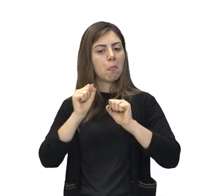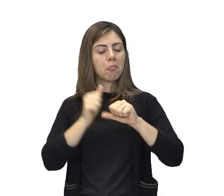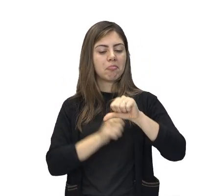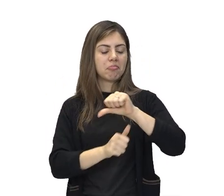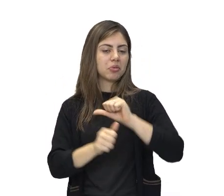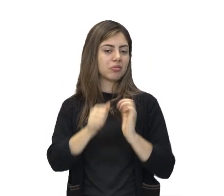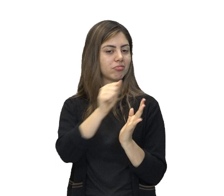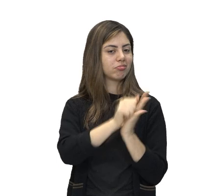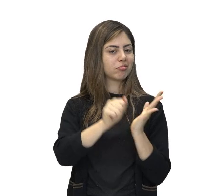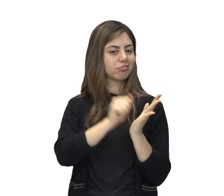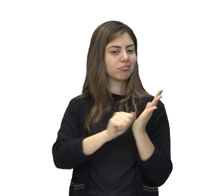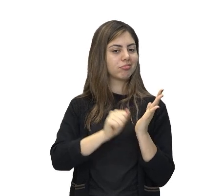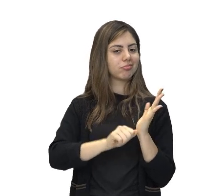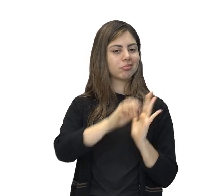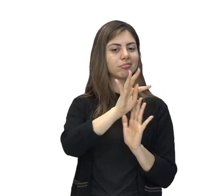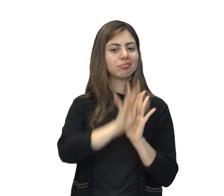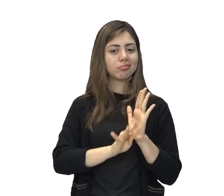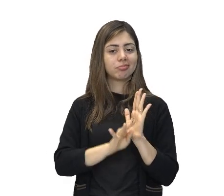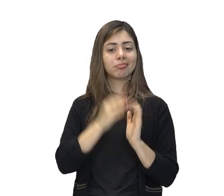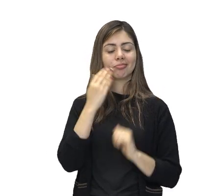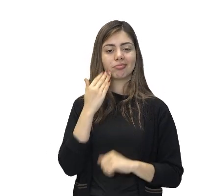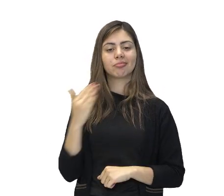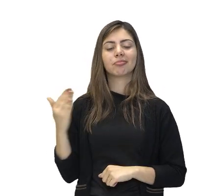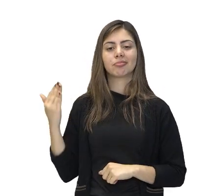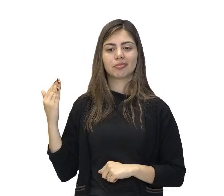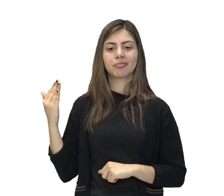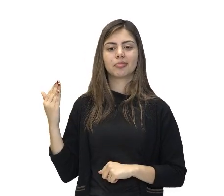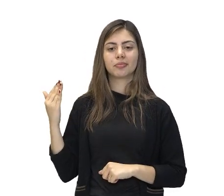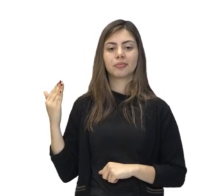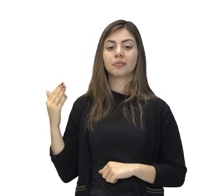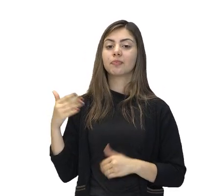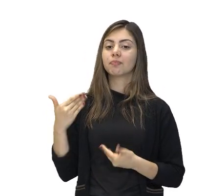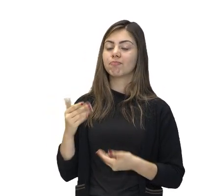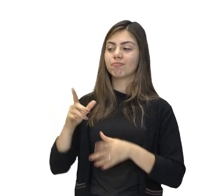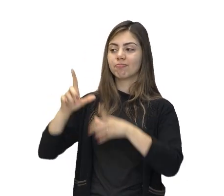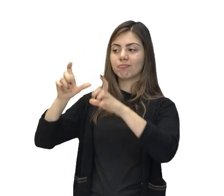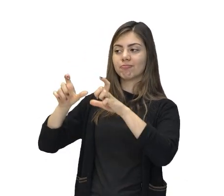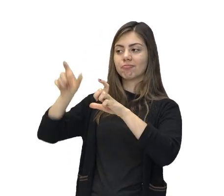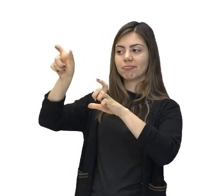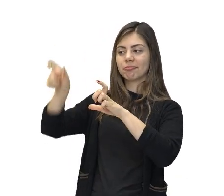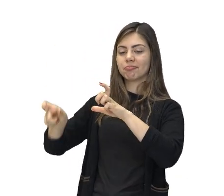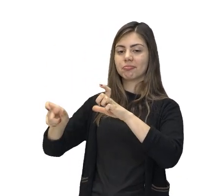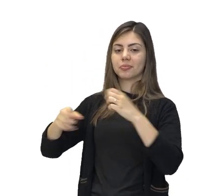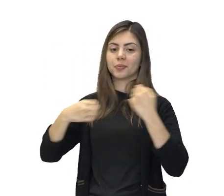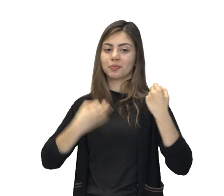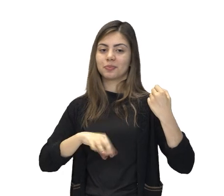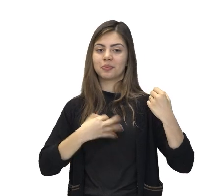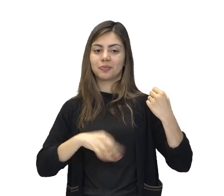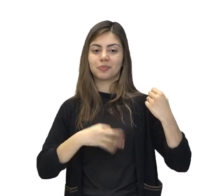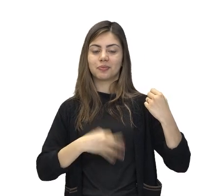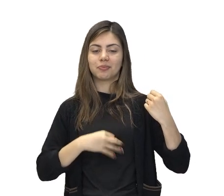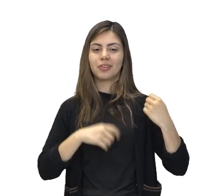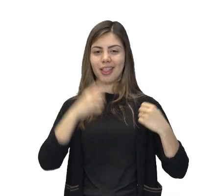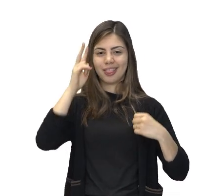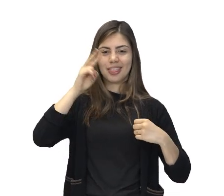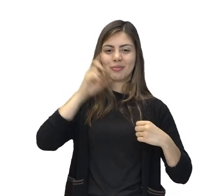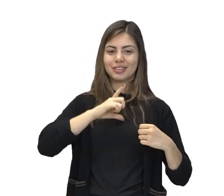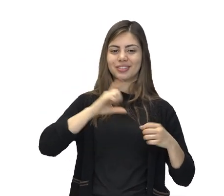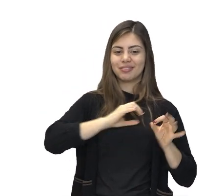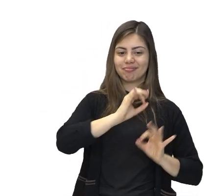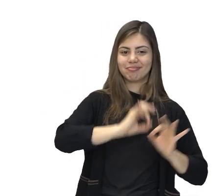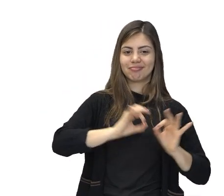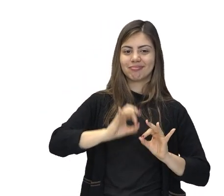tornar esse texto impresso aí, com aquela foto da convidada com o violão que nós colocamos no nosso planejamento e